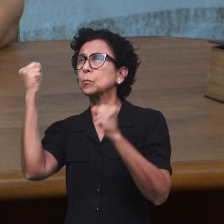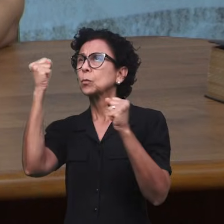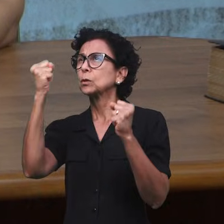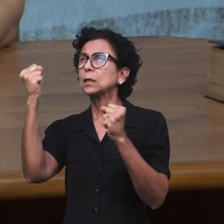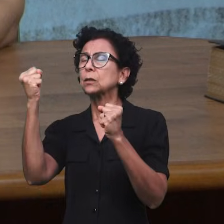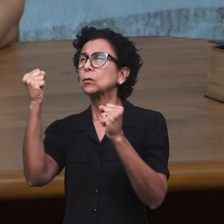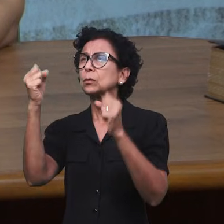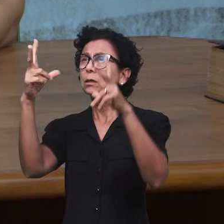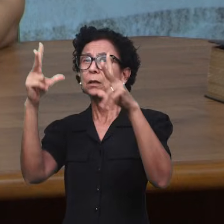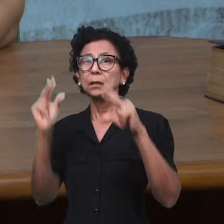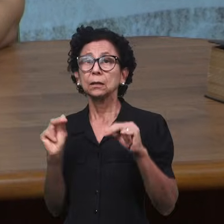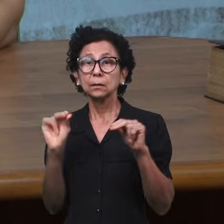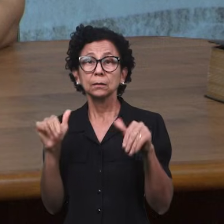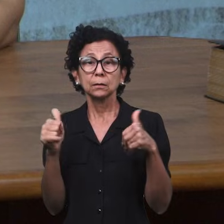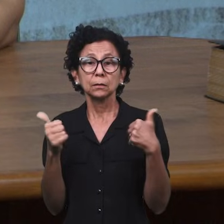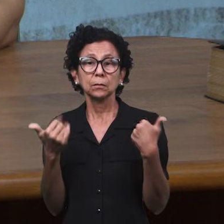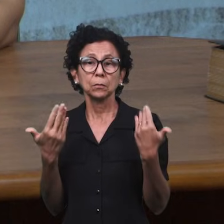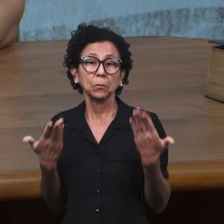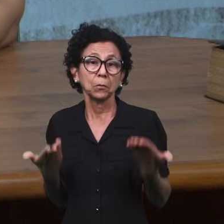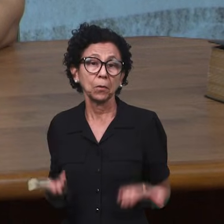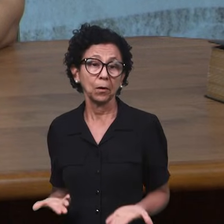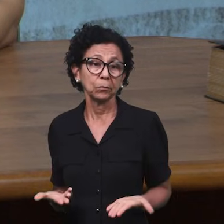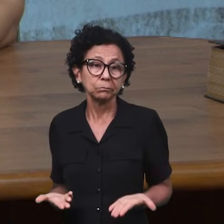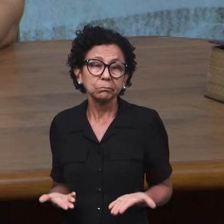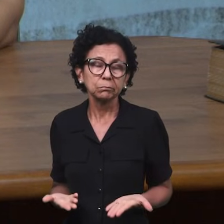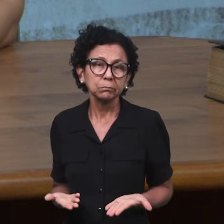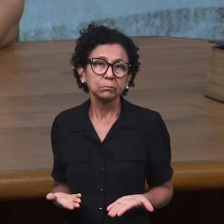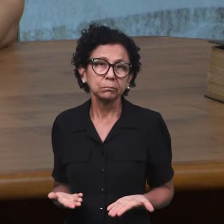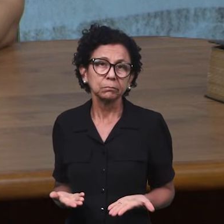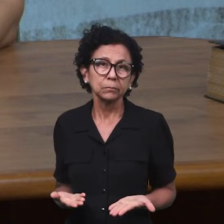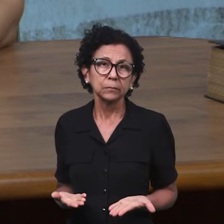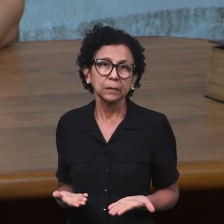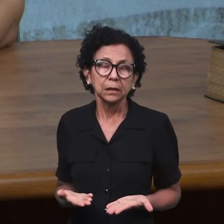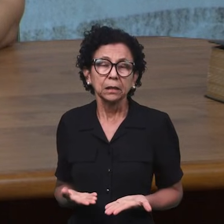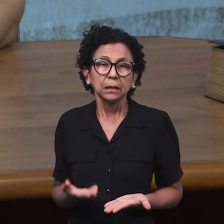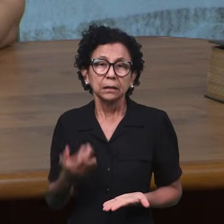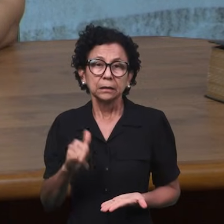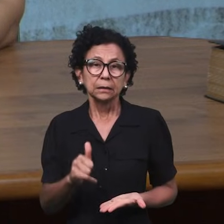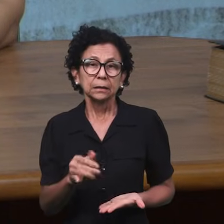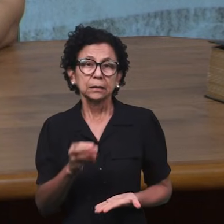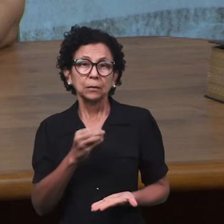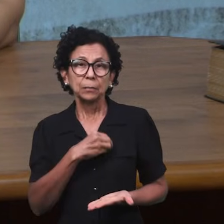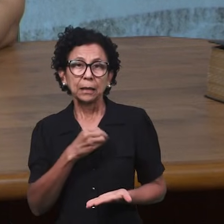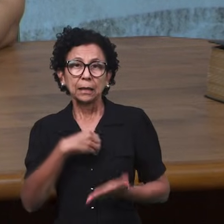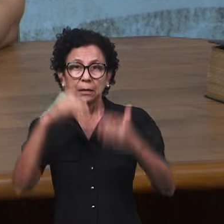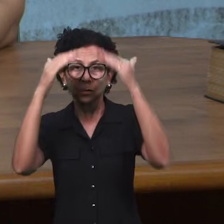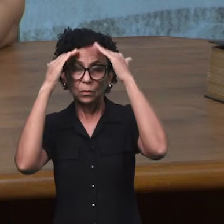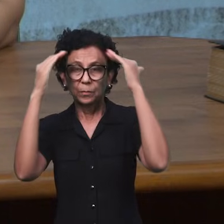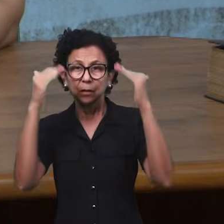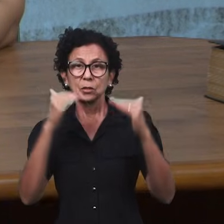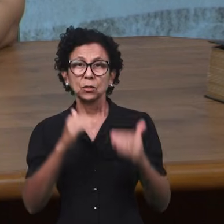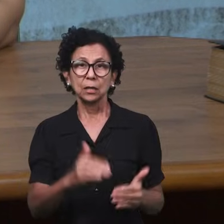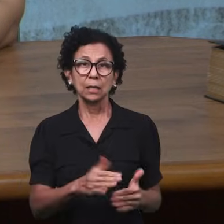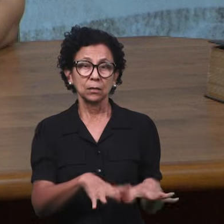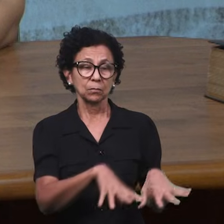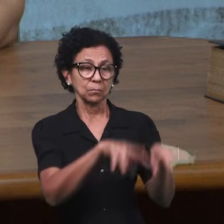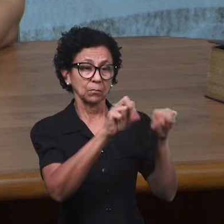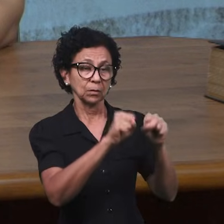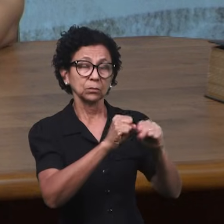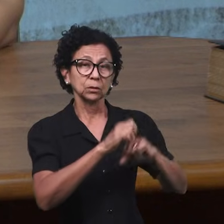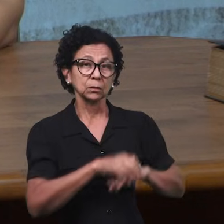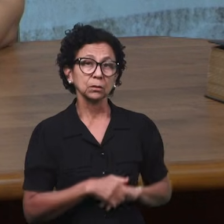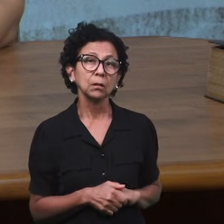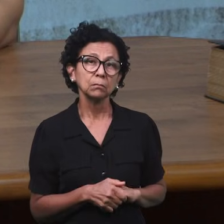alturas? Porventura não é a perdição para o perverso, o desastre para os que